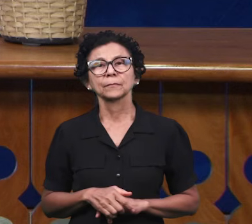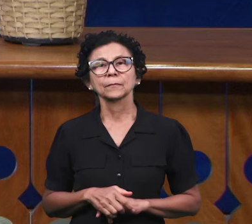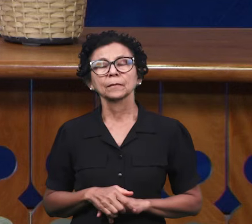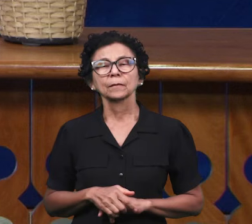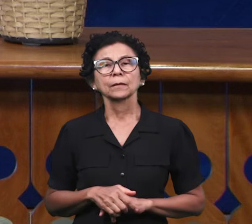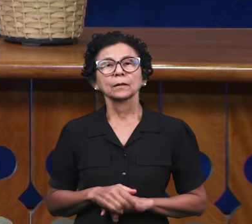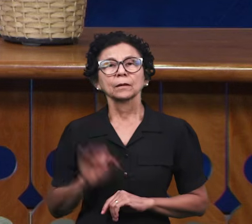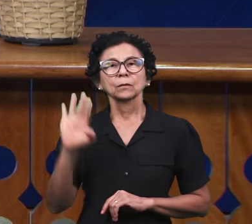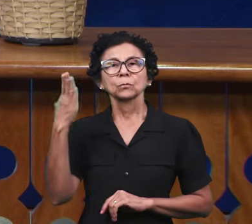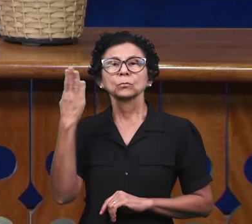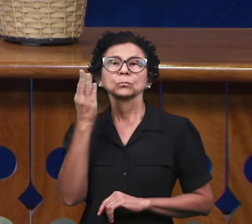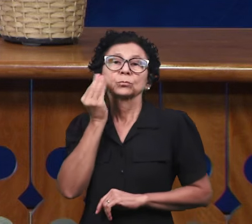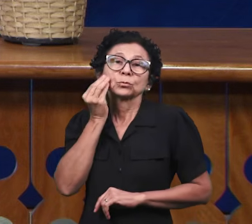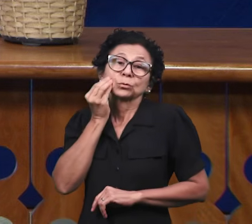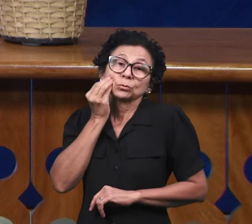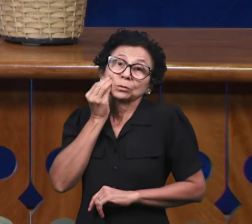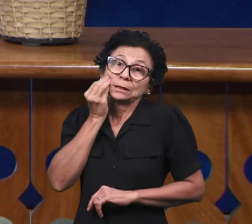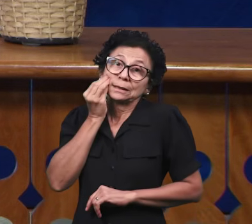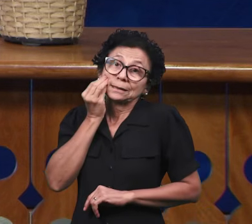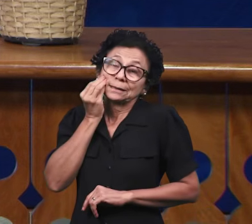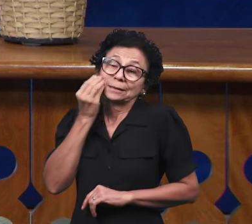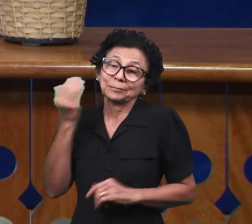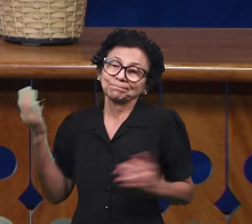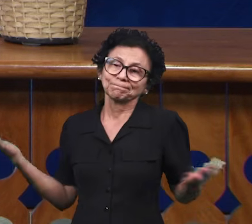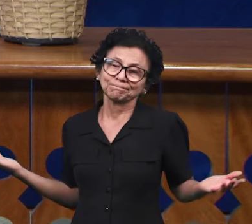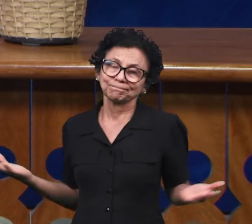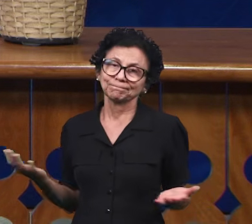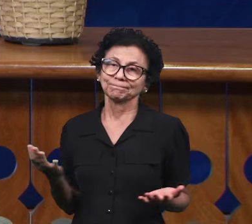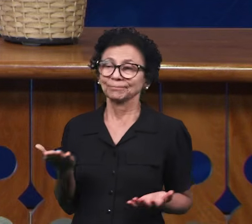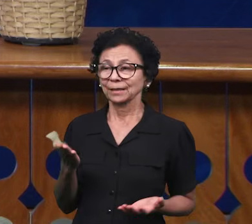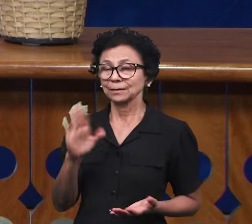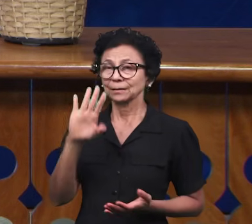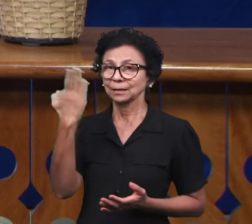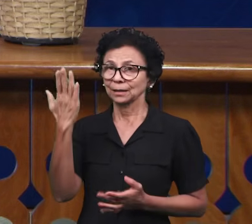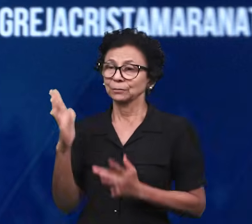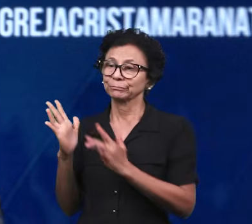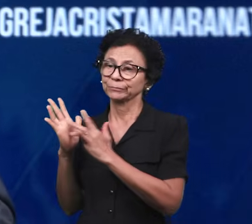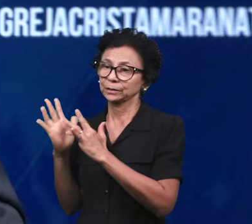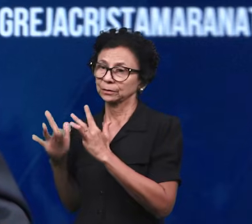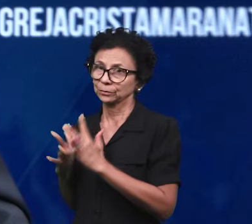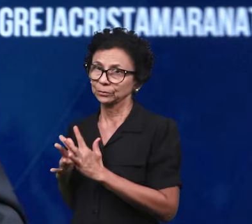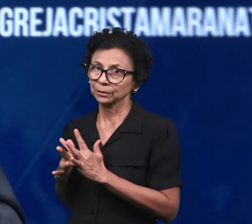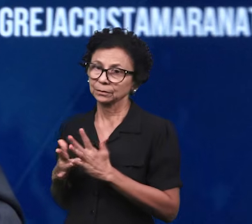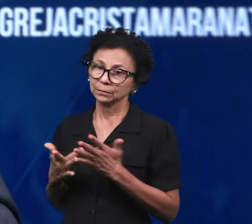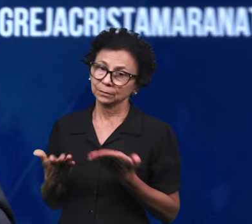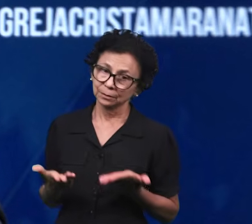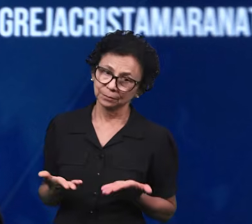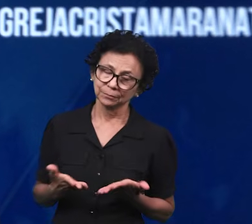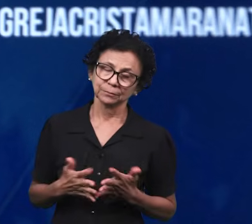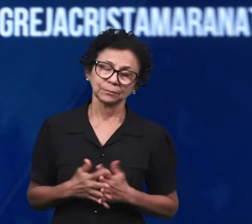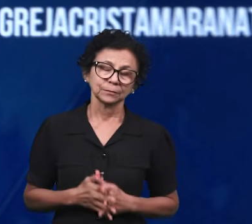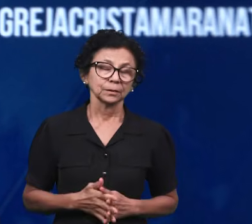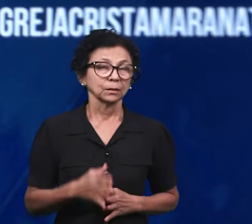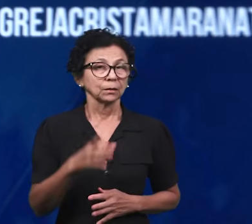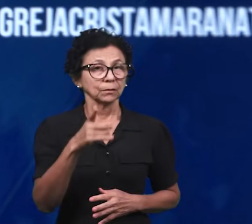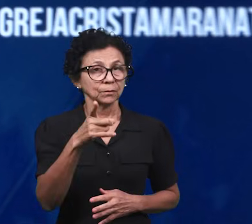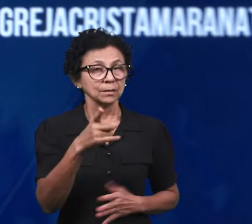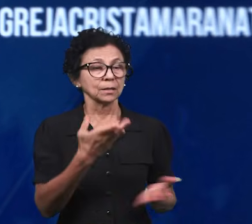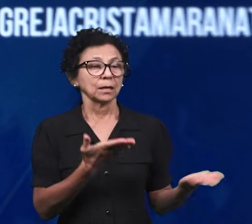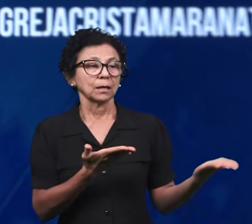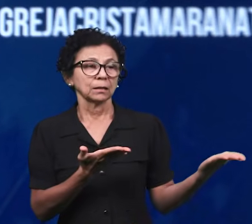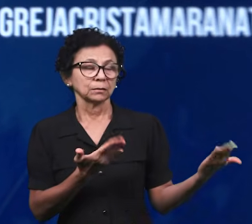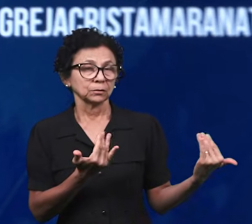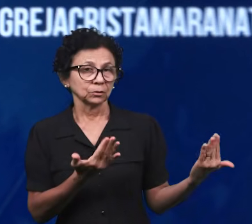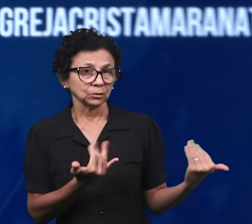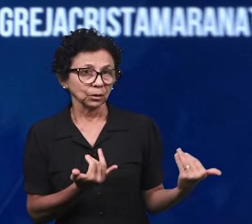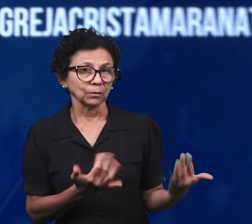estar ali aos pés do Senhor e sendo fiel ao Senhor Jesus. Jovem, guarde no seu coração que